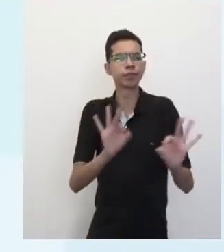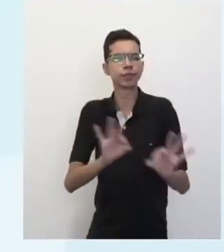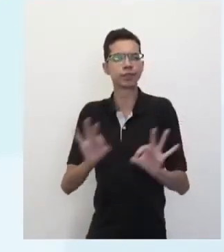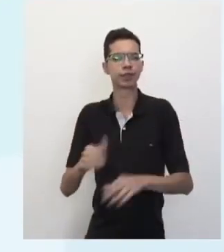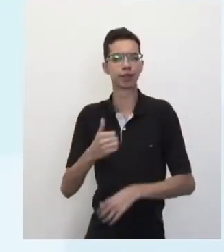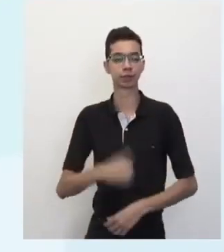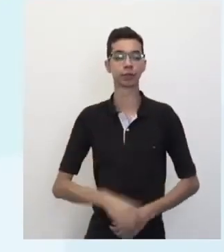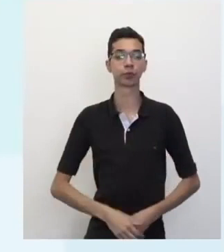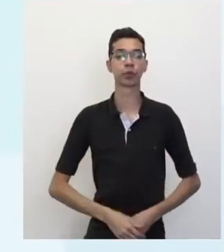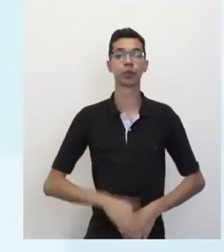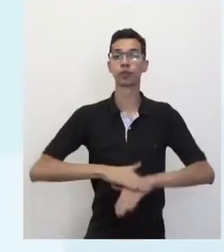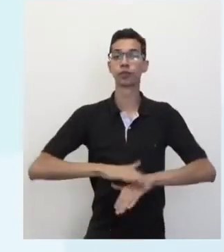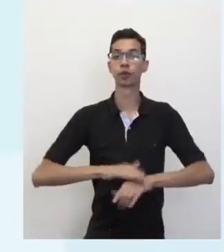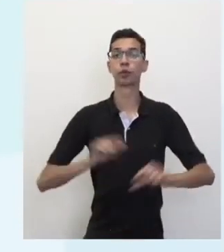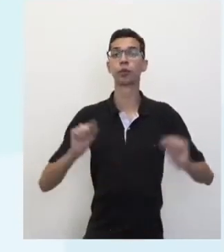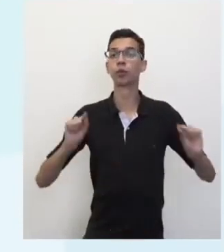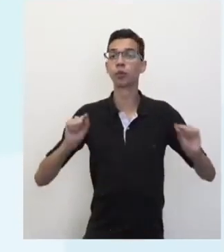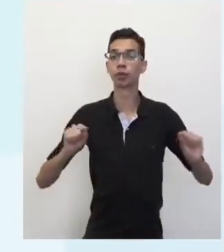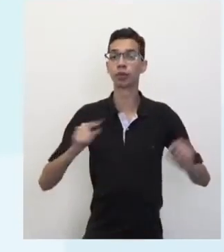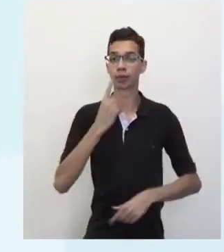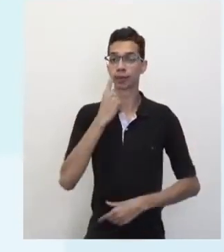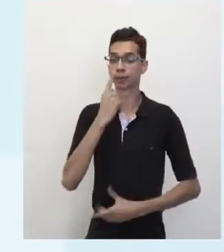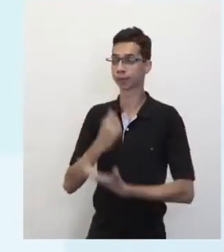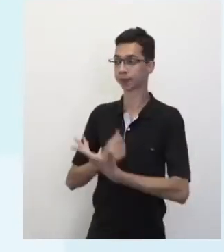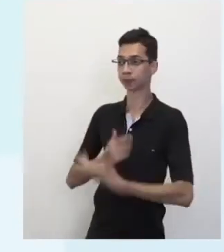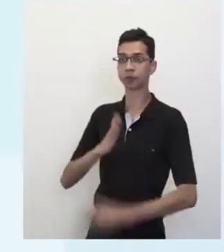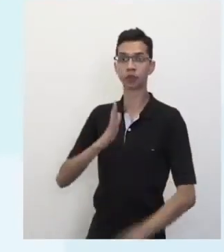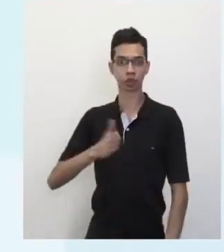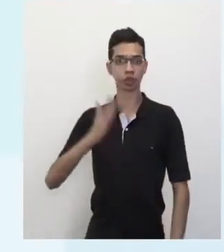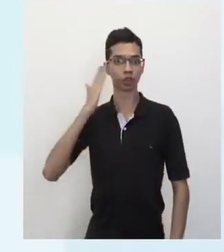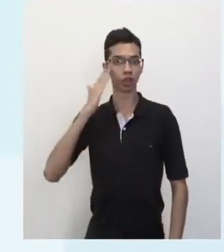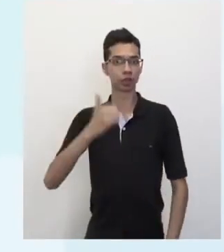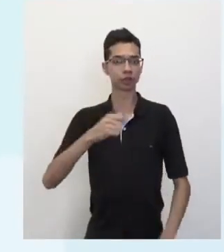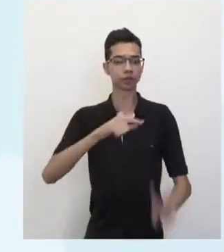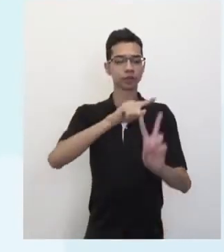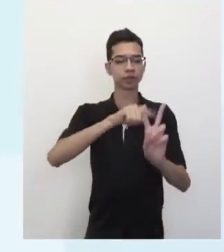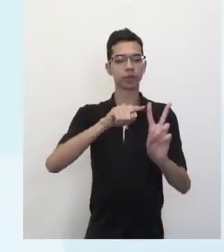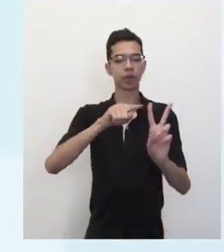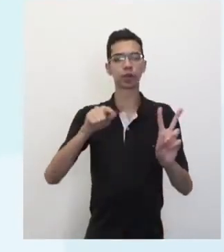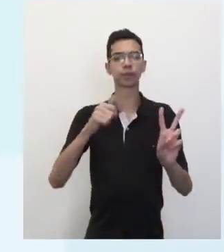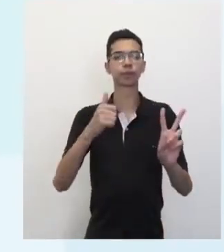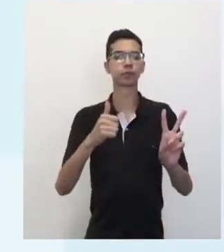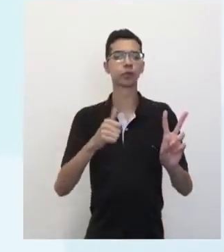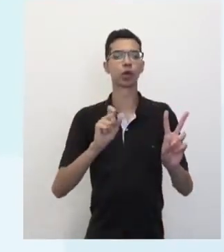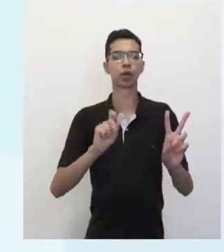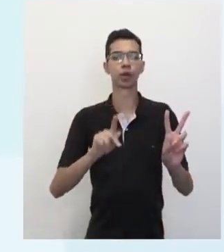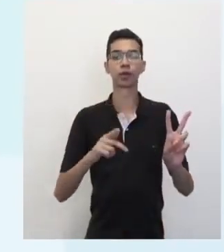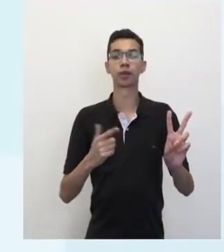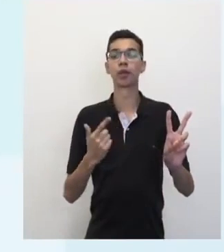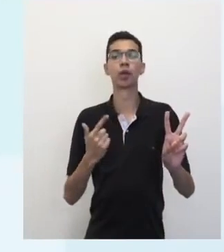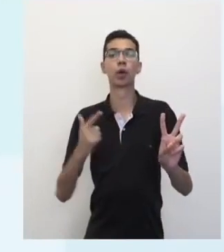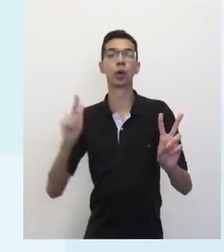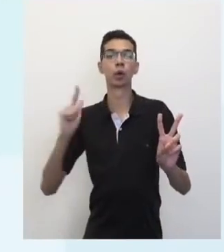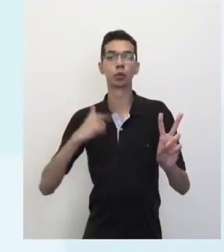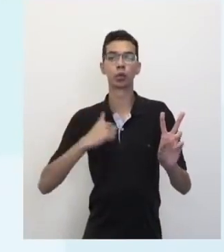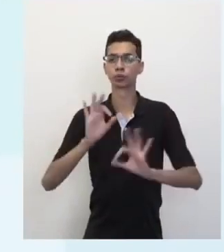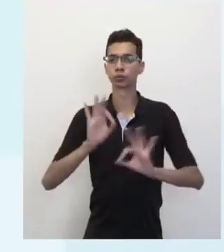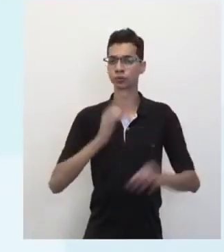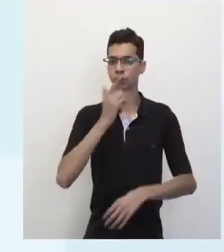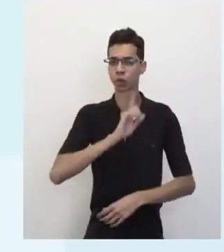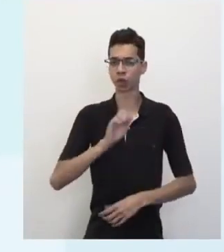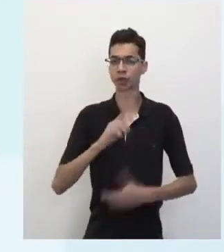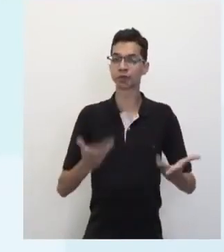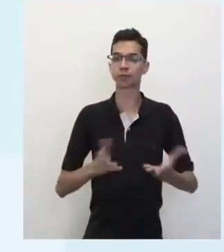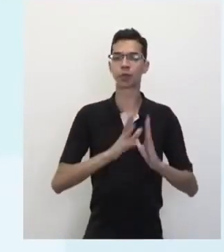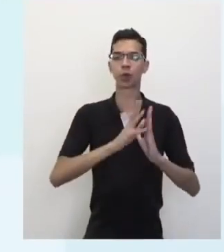Então, o que que eu faço? Vamos lá, eu já sei essas raízes. Na próxima linha, quem eu não resolver, eu vou copiar. Veja, o